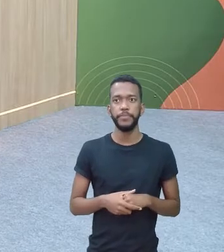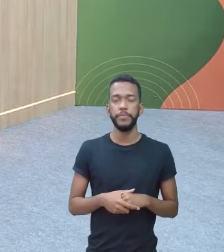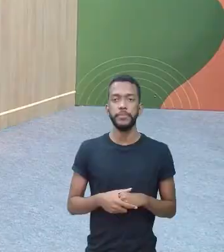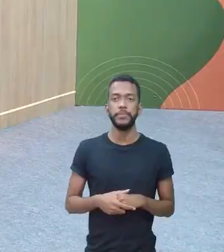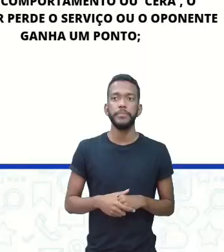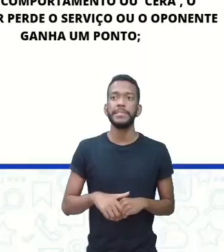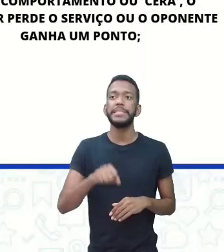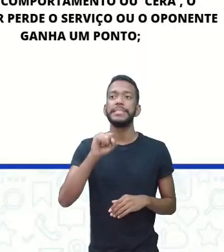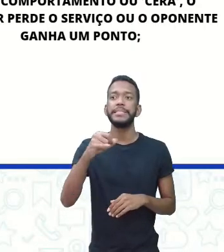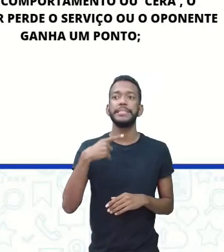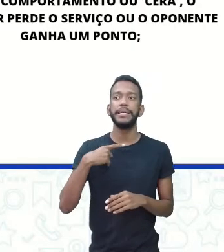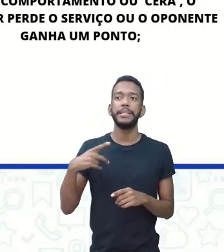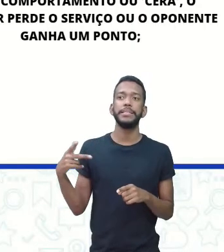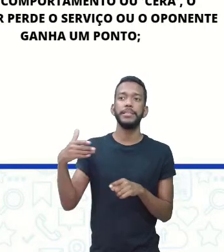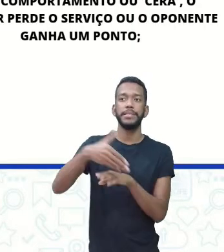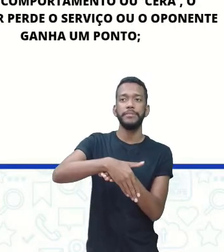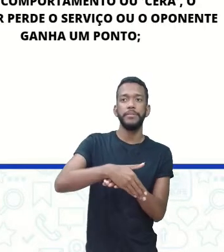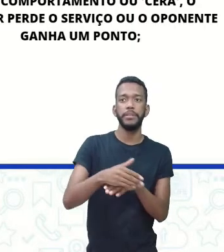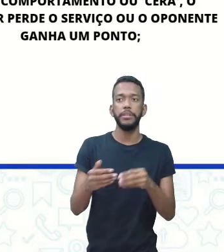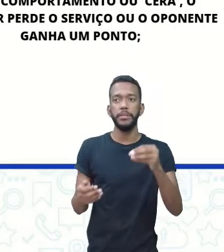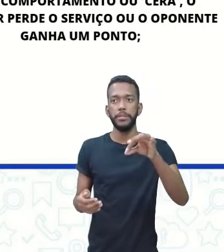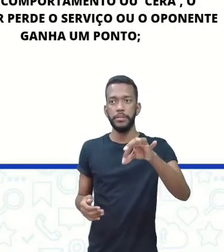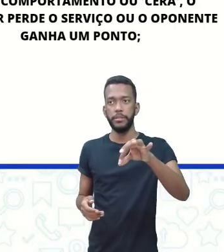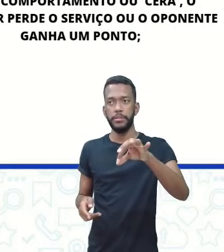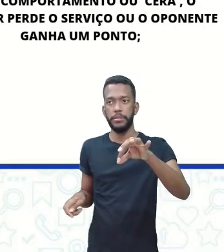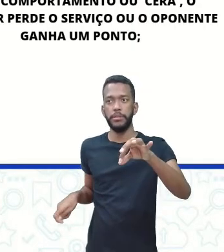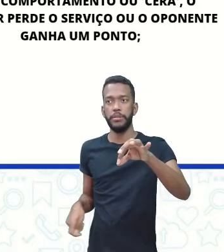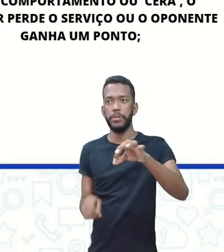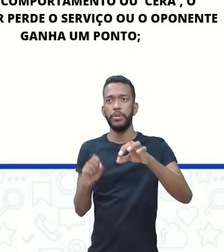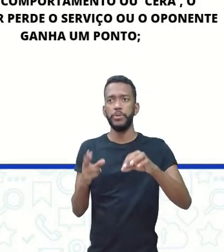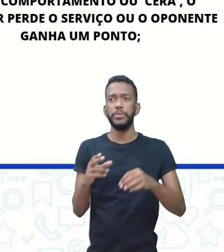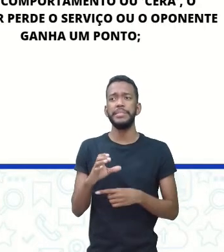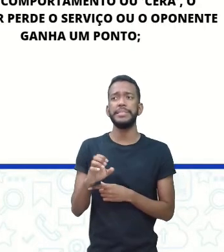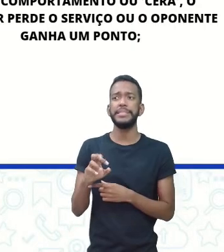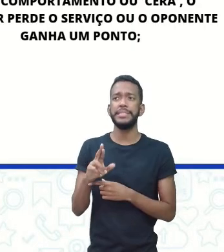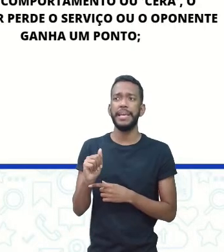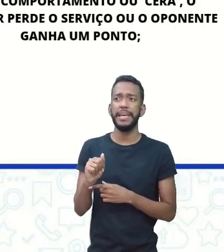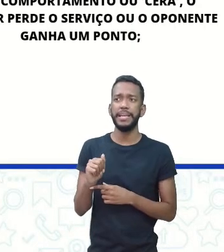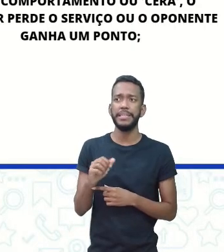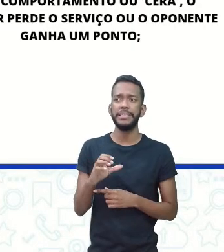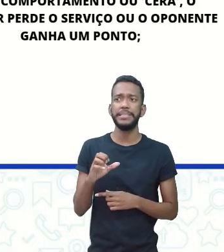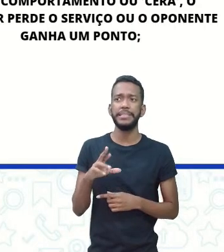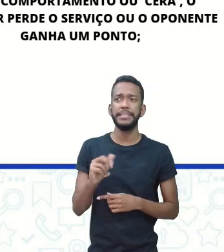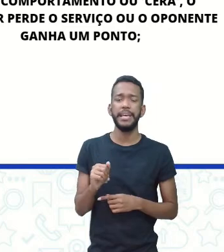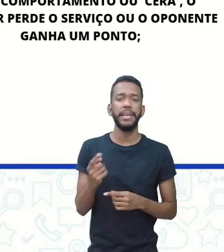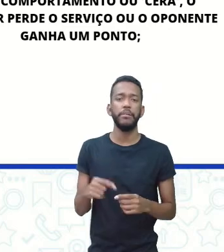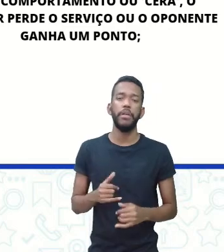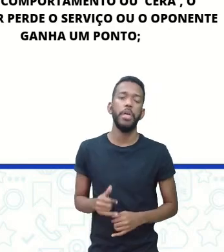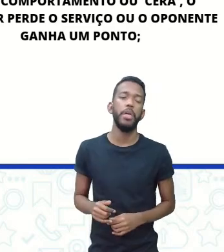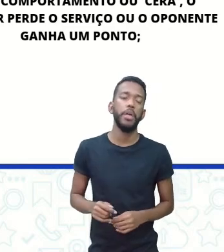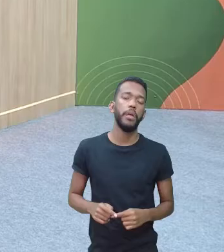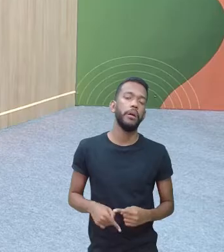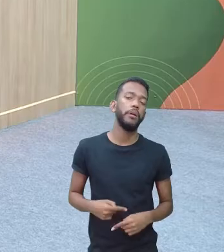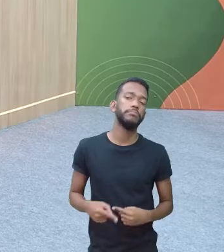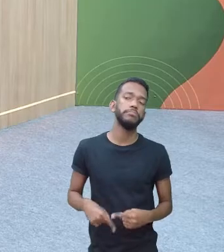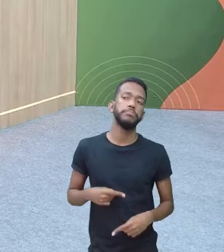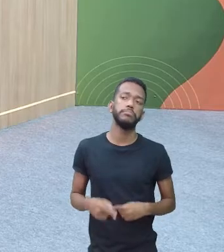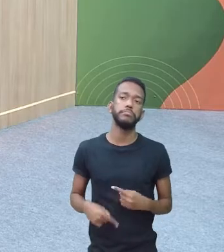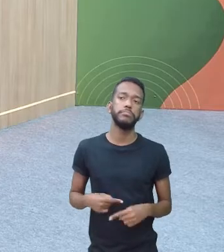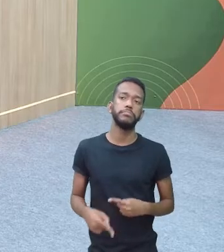6. Se houver interferência com a peteca, mau comportamento ou cera. Fazer cera é aquele velho enrolation, né? Você fica